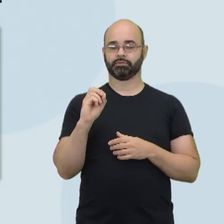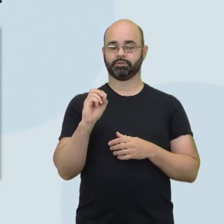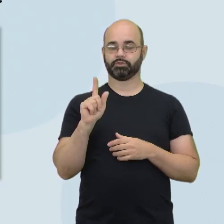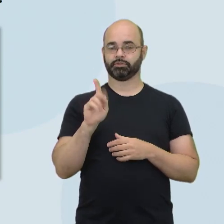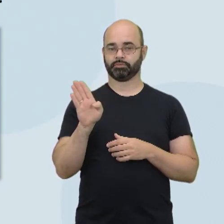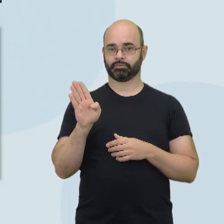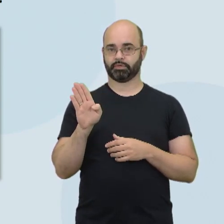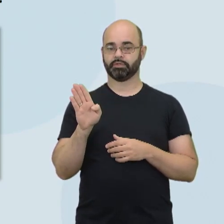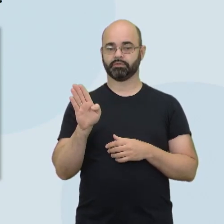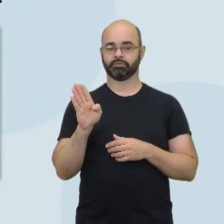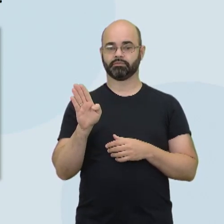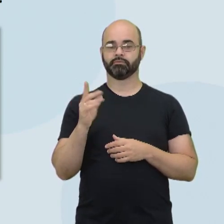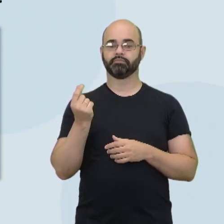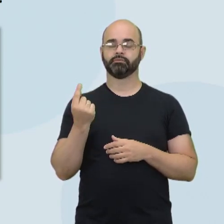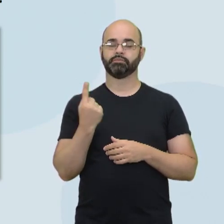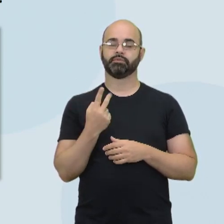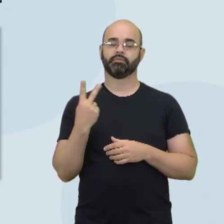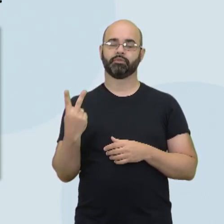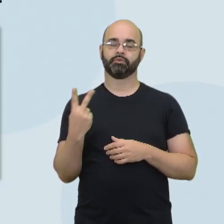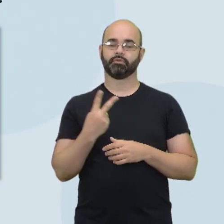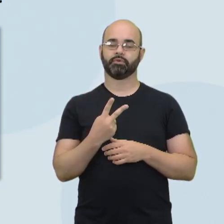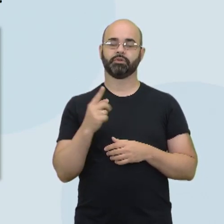120 gigabytes custa R$